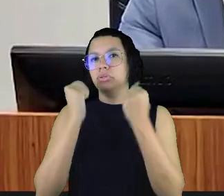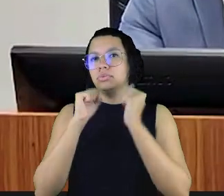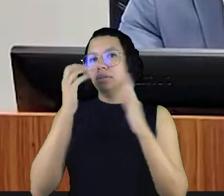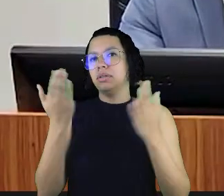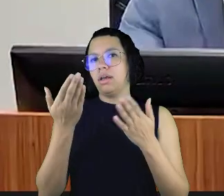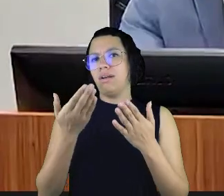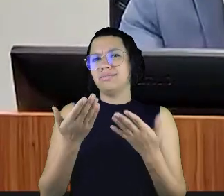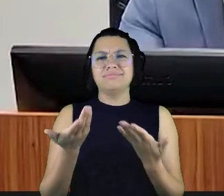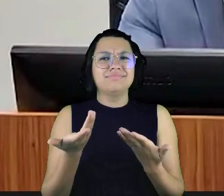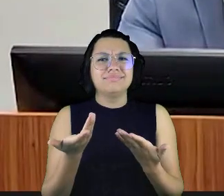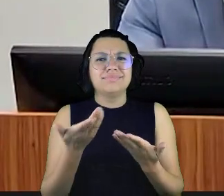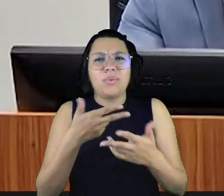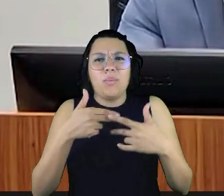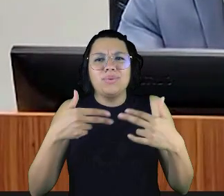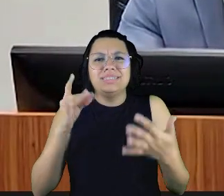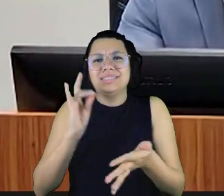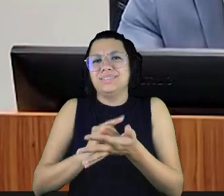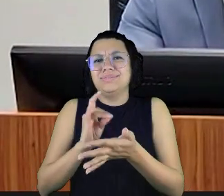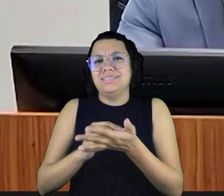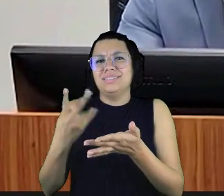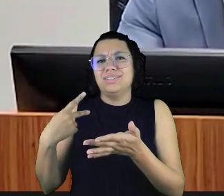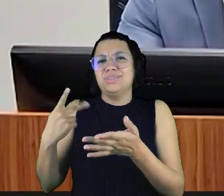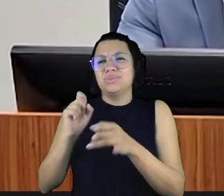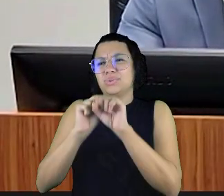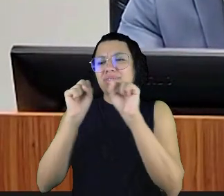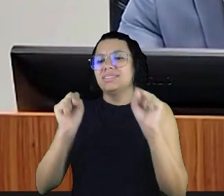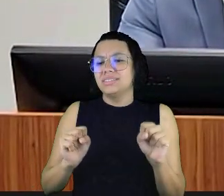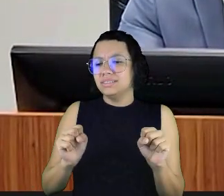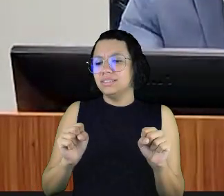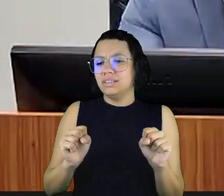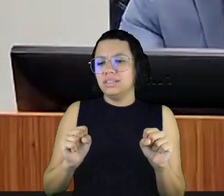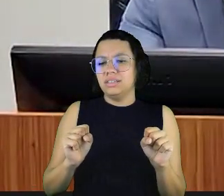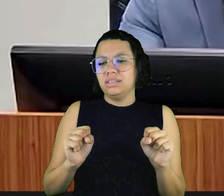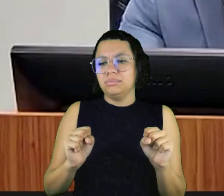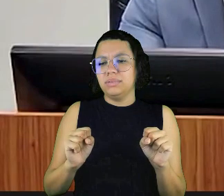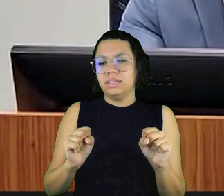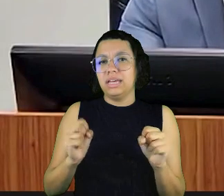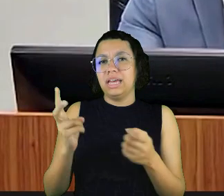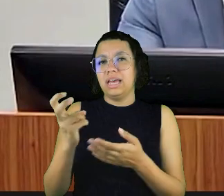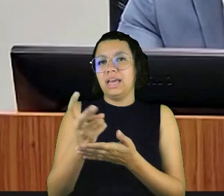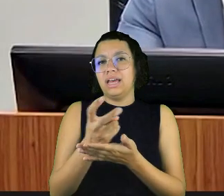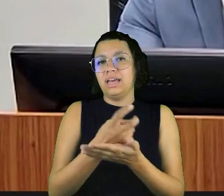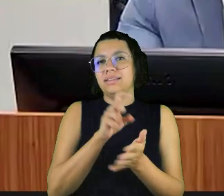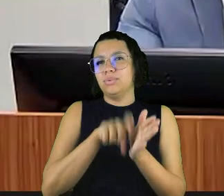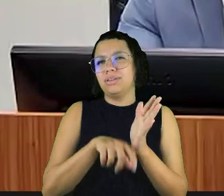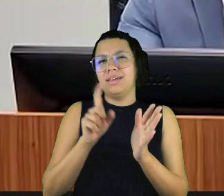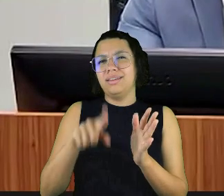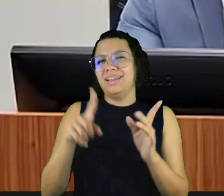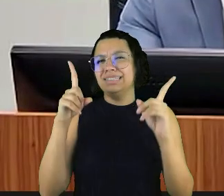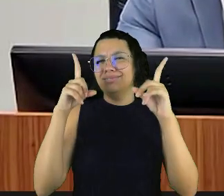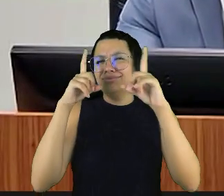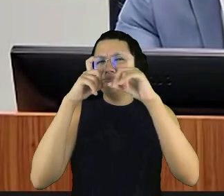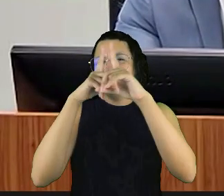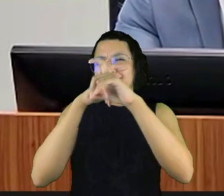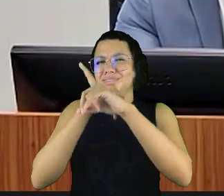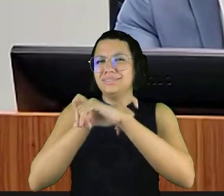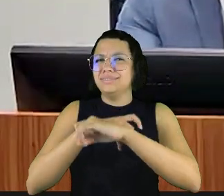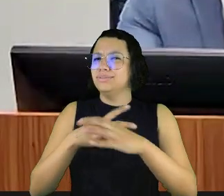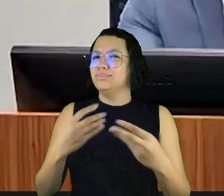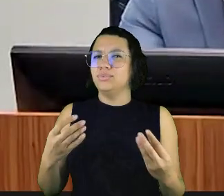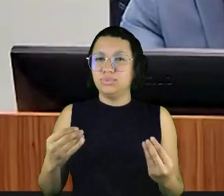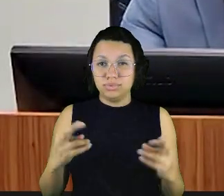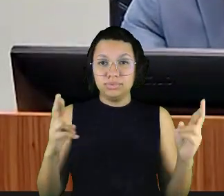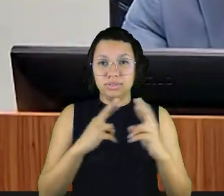nosso sistema tributário, ele é bastante complexo nesse aspecto, né? Ele repele